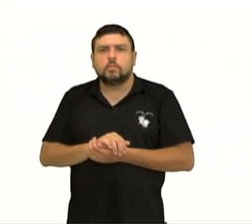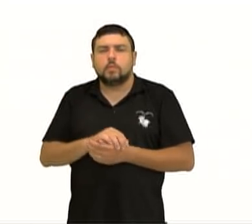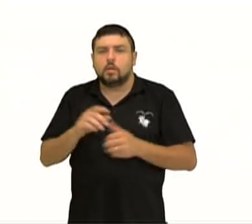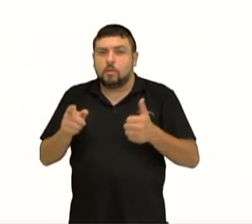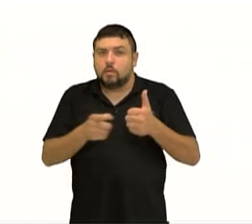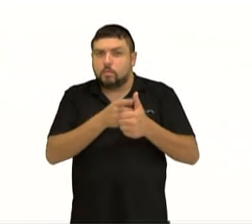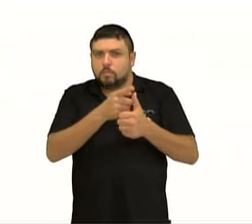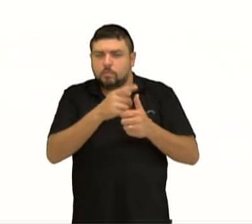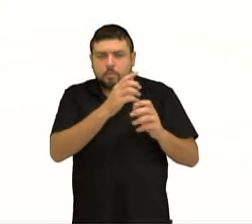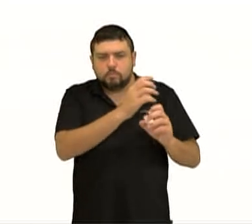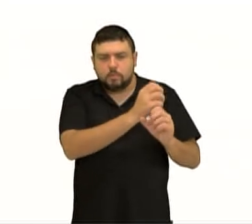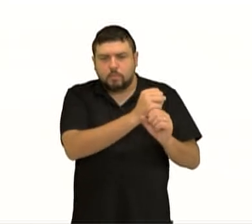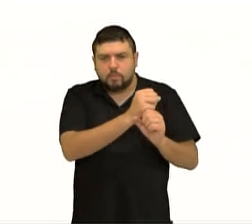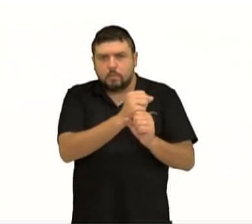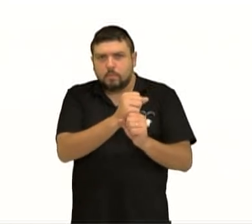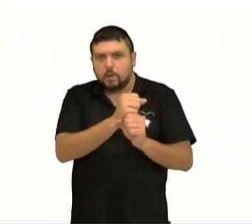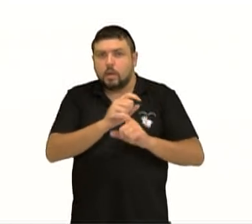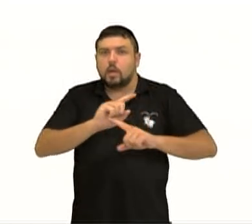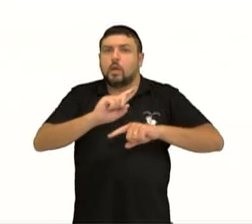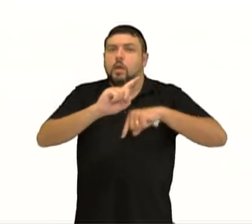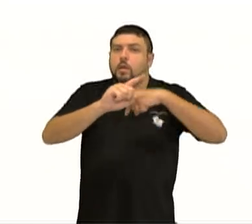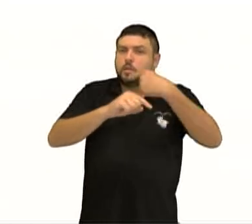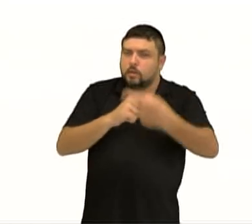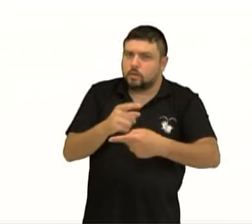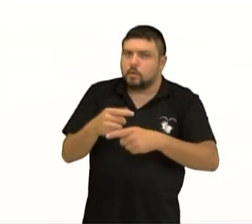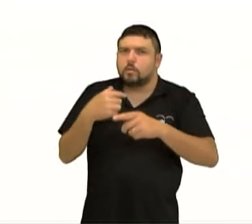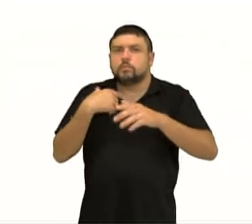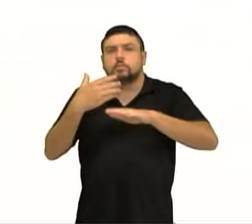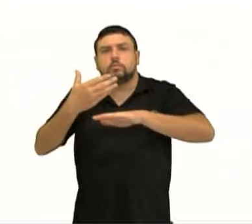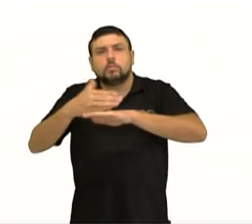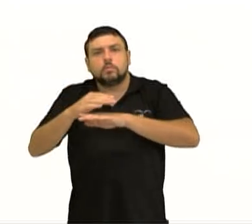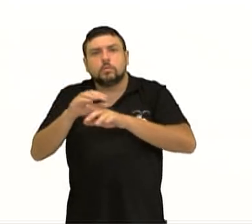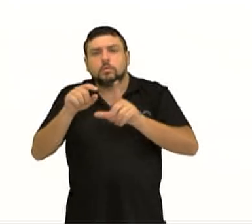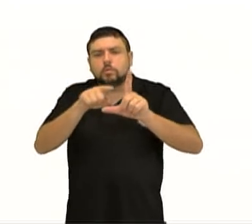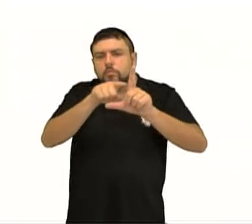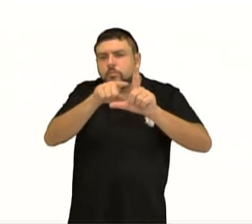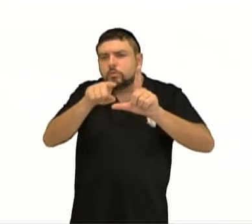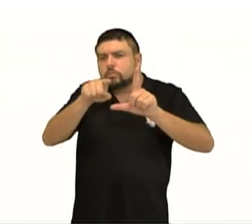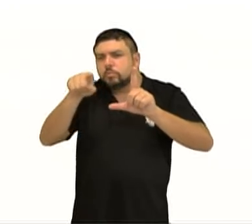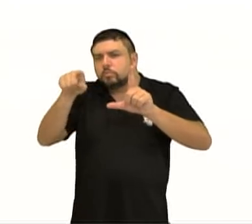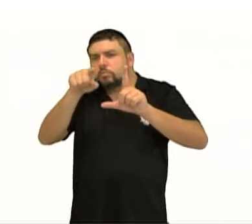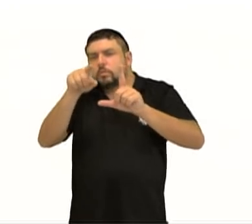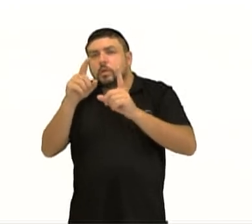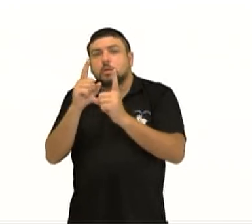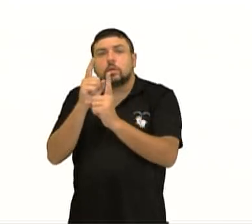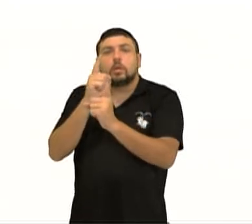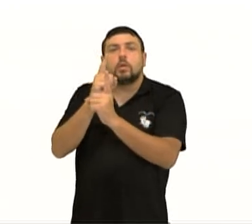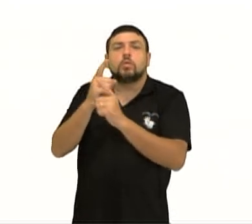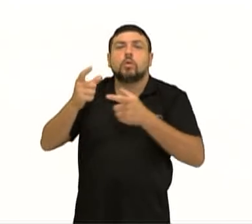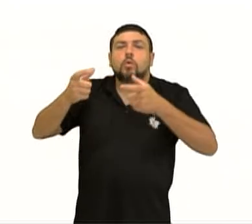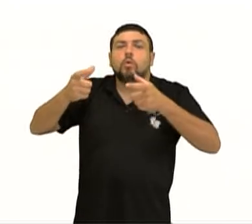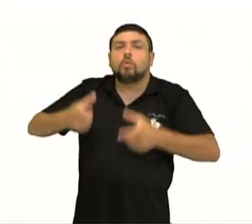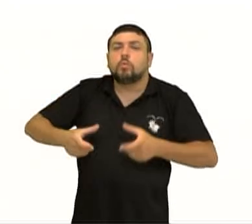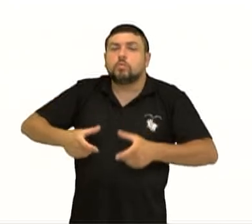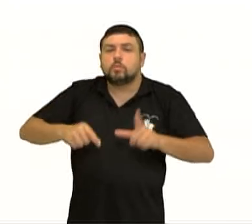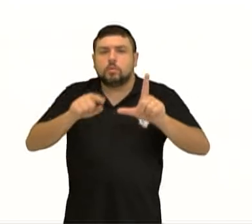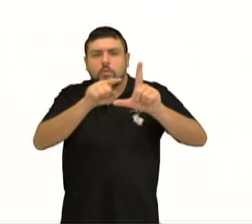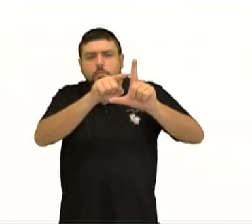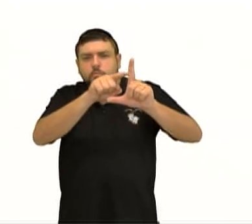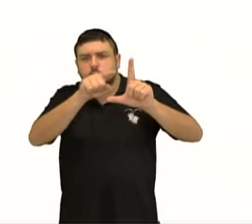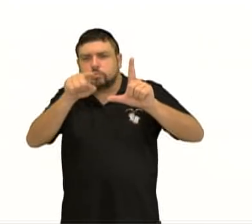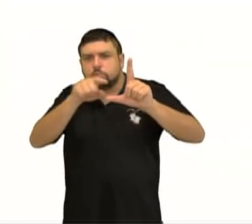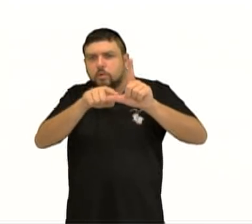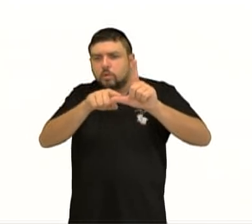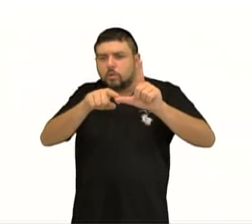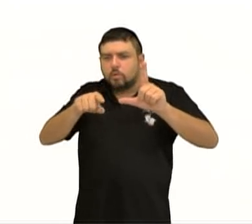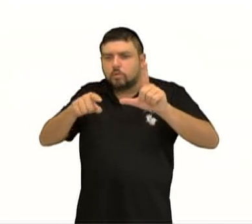algébrica, e depois eu vou lá para geometria, para mostrar um ponto num plano par ordenado, sempre os valores de X antes dos